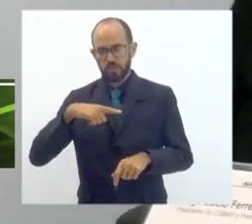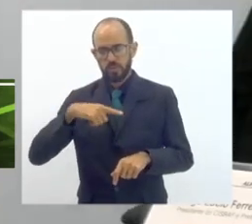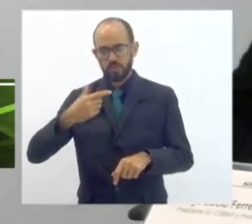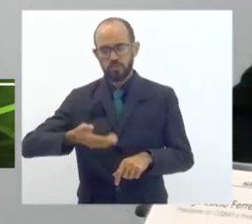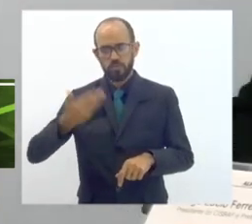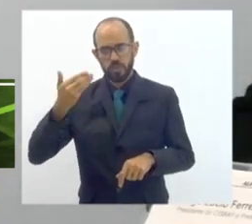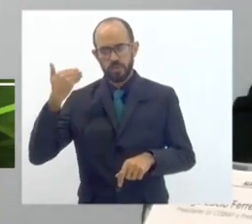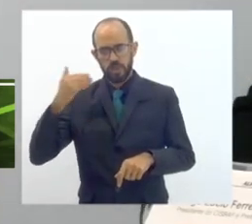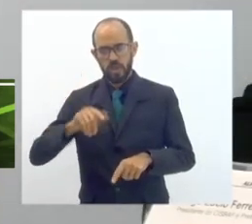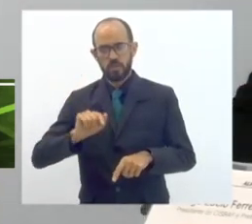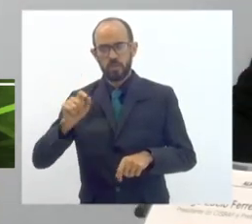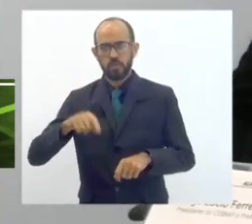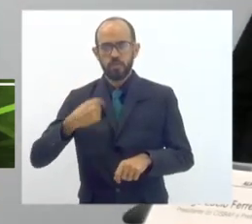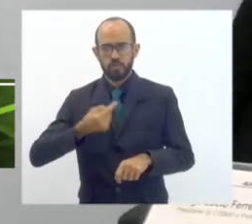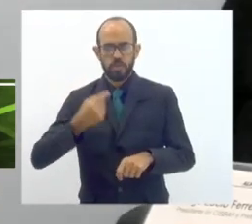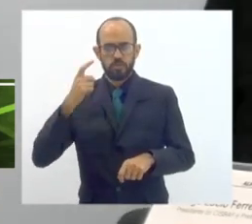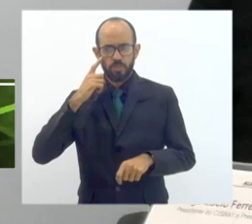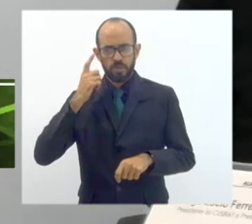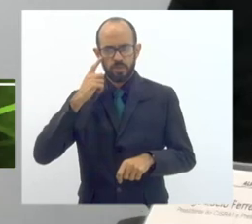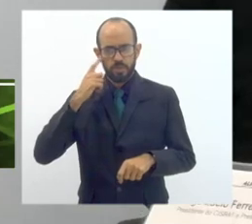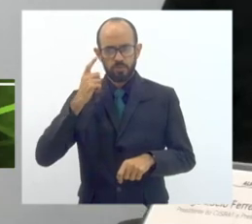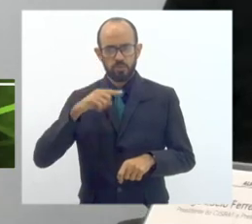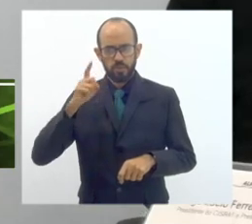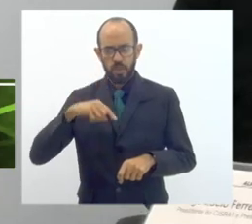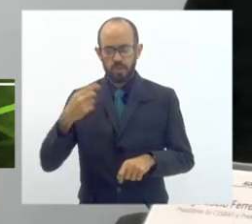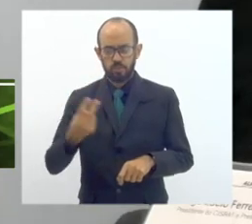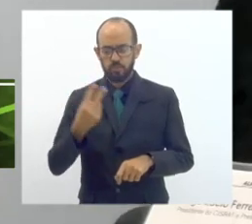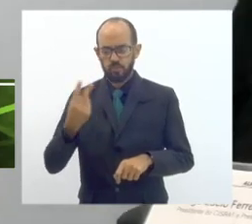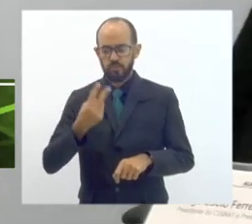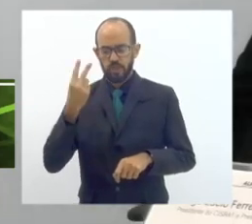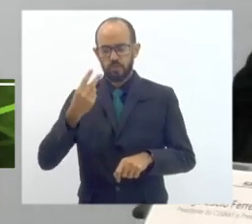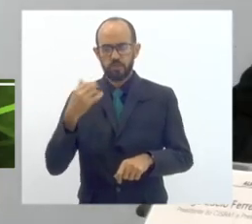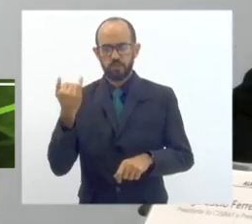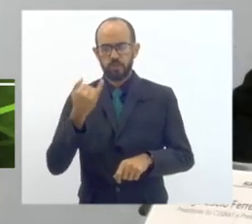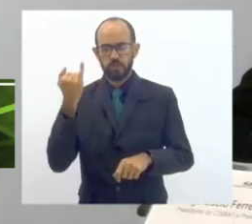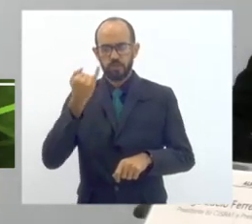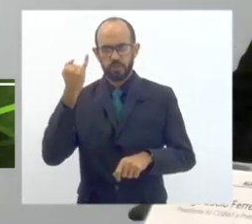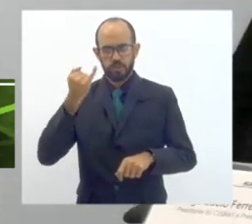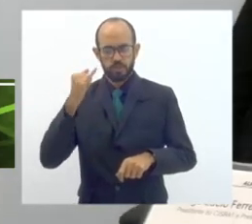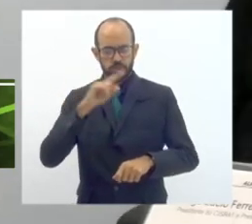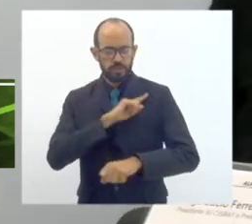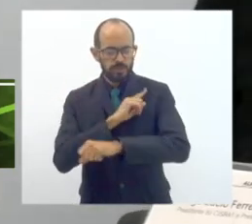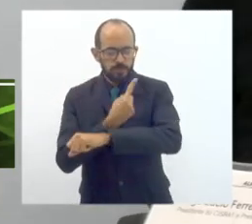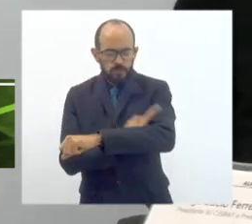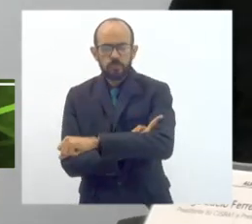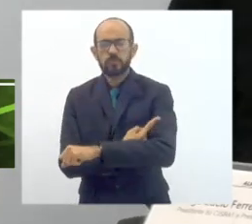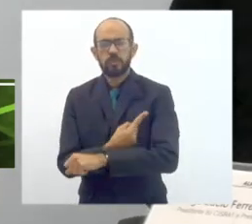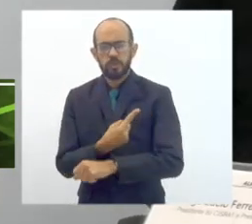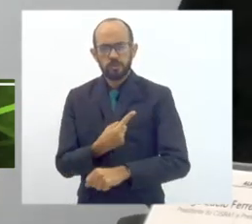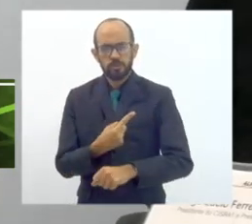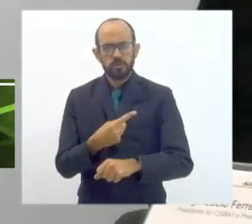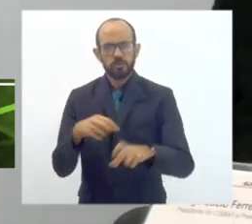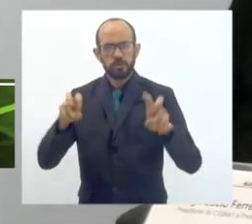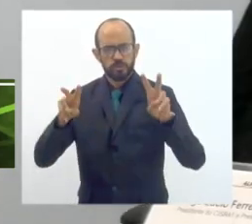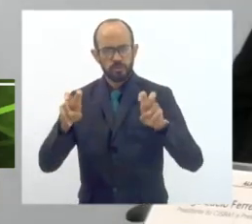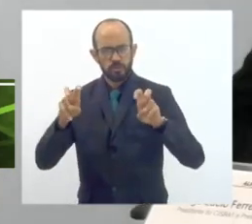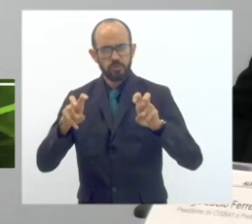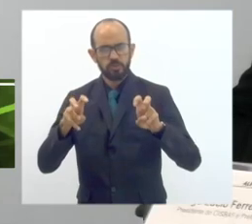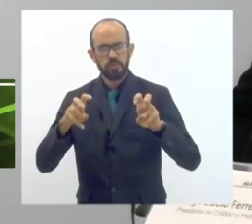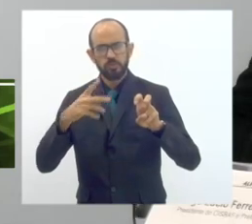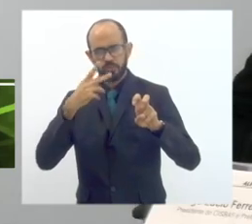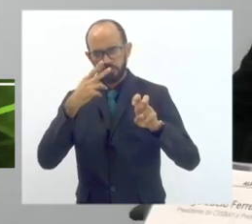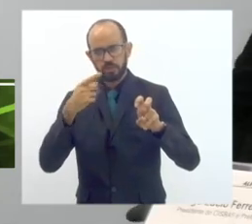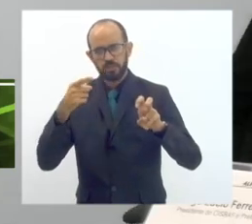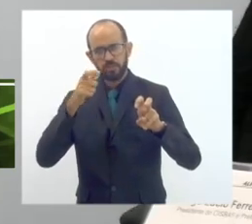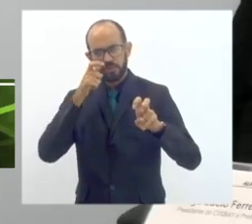passado, a gente acha que é de grande valia a concentração de esforços com pautas parecidas, ou seja, de interesse